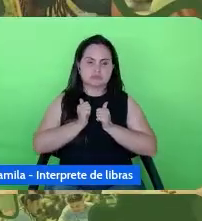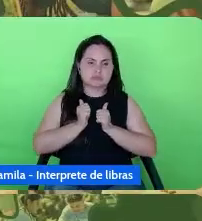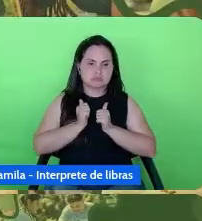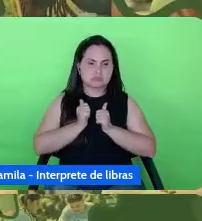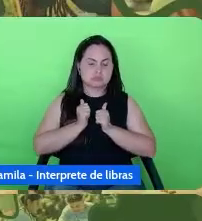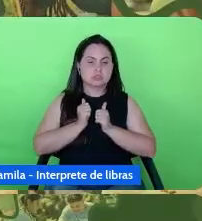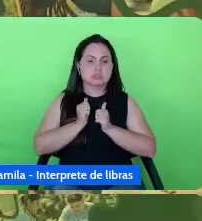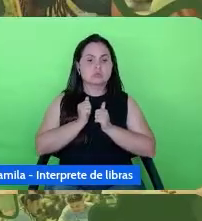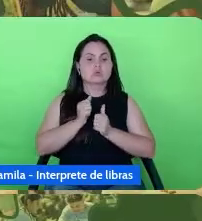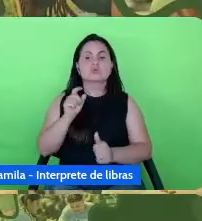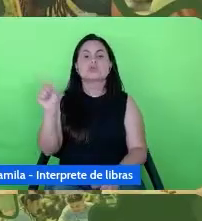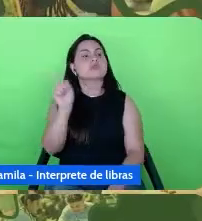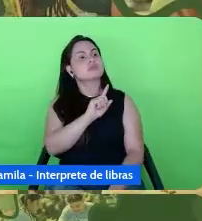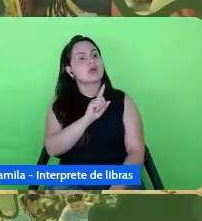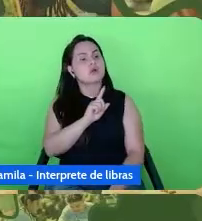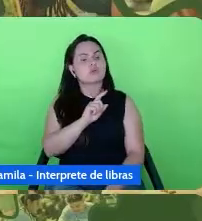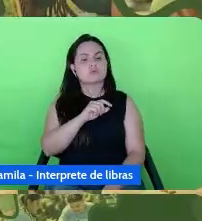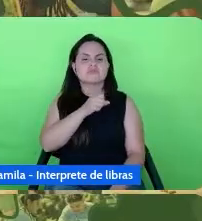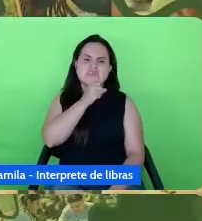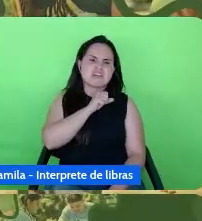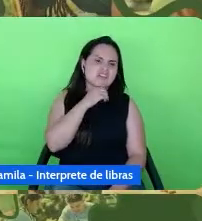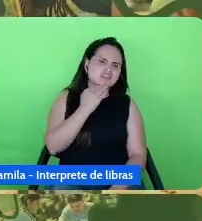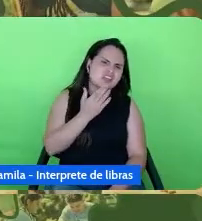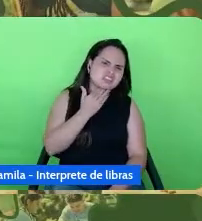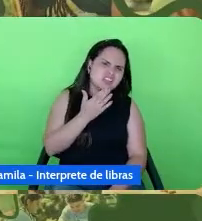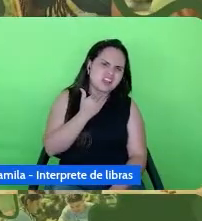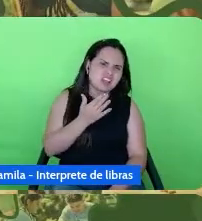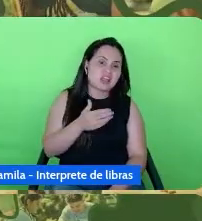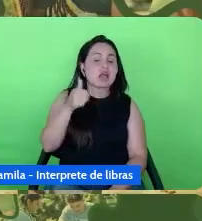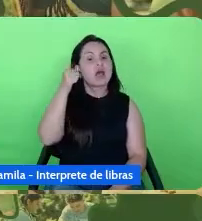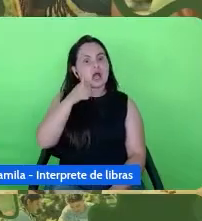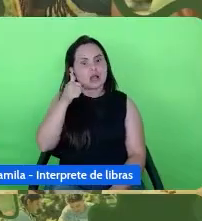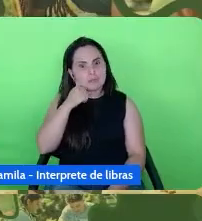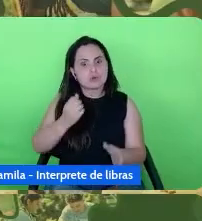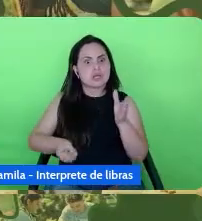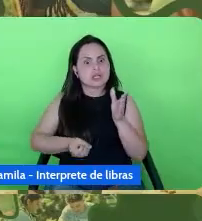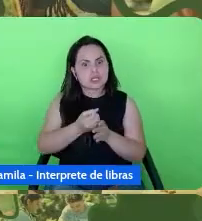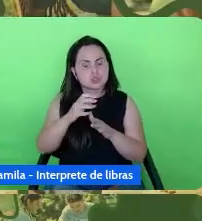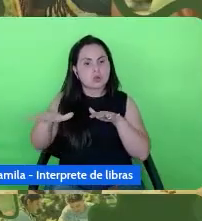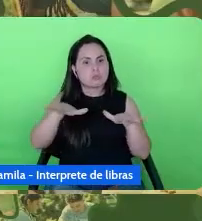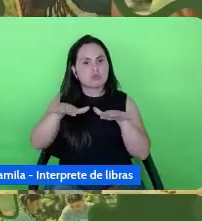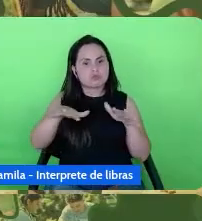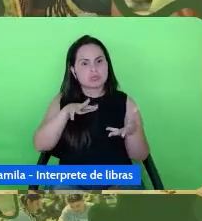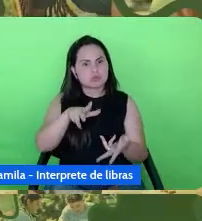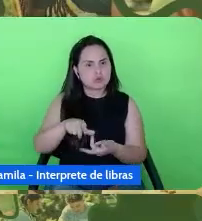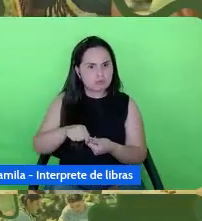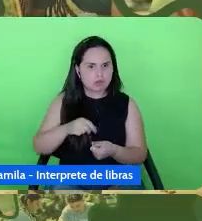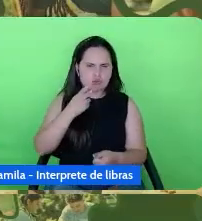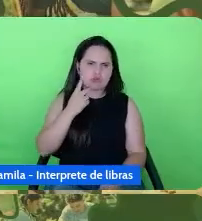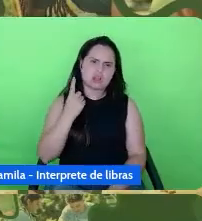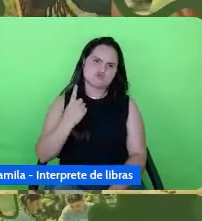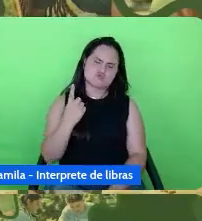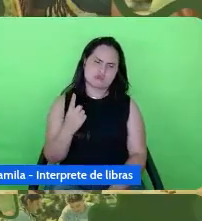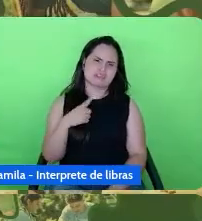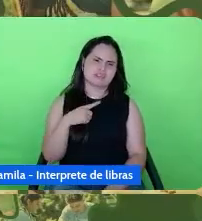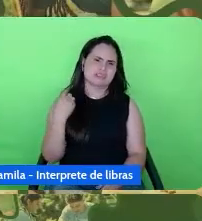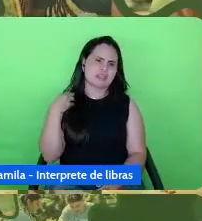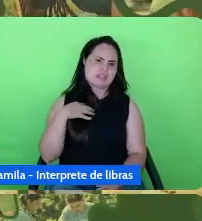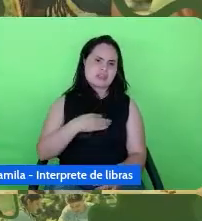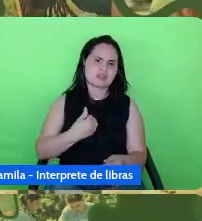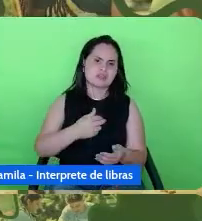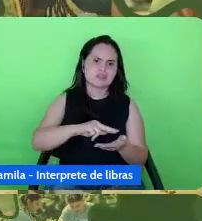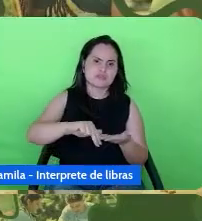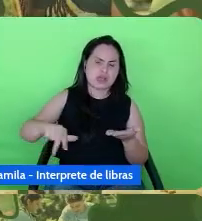mais velhos, que dizem não tem jeito. A Greta Thunberg criou um movimento global. E eu estou citando uma, tem milhares de pessoas. Chico